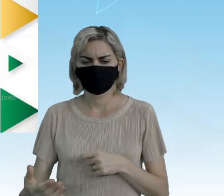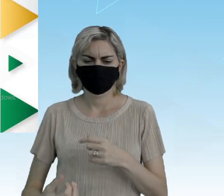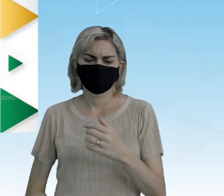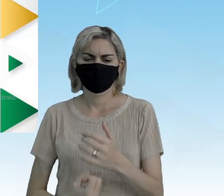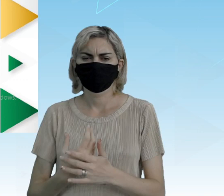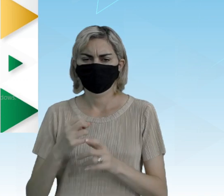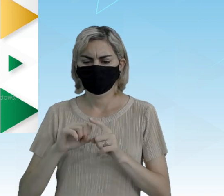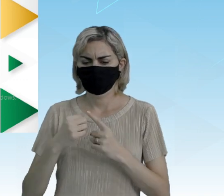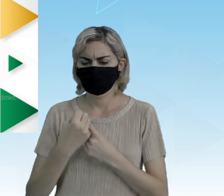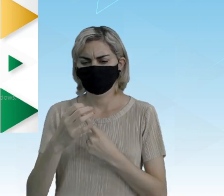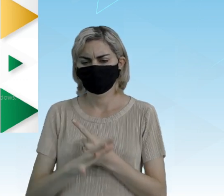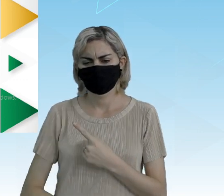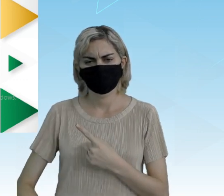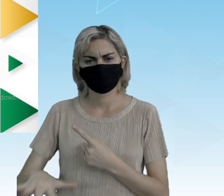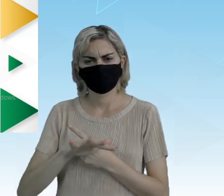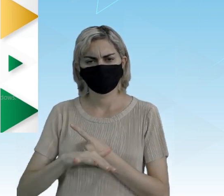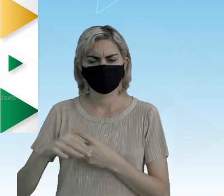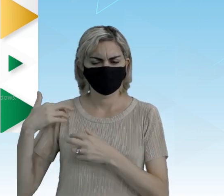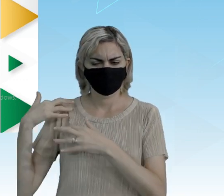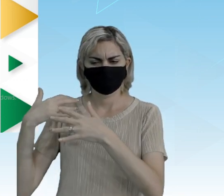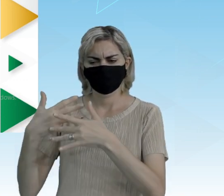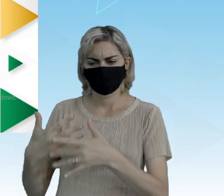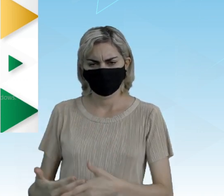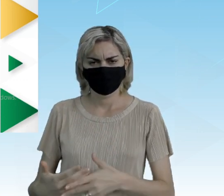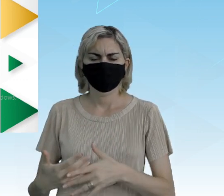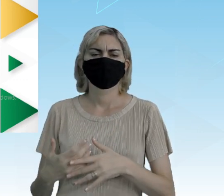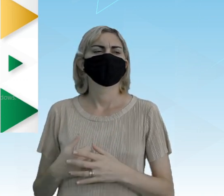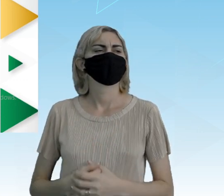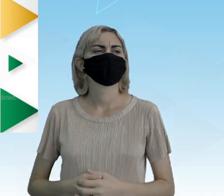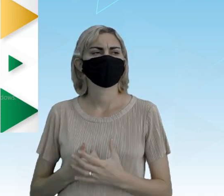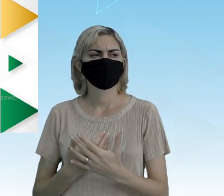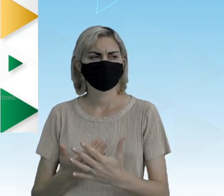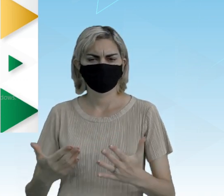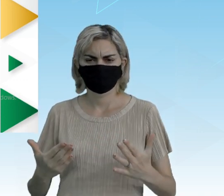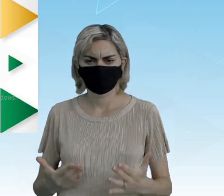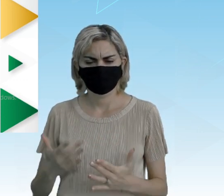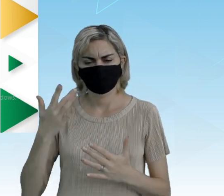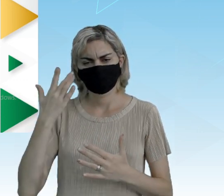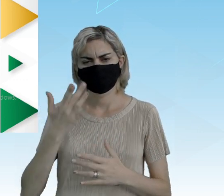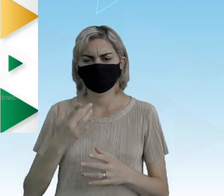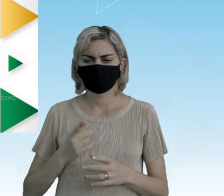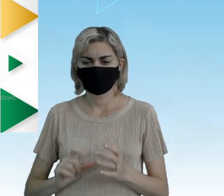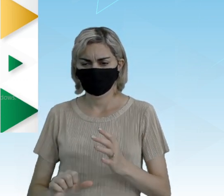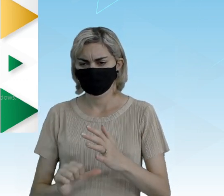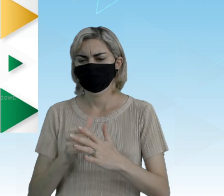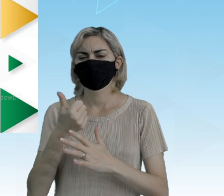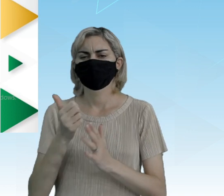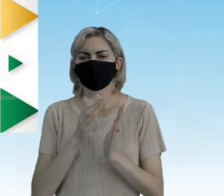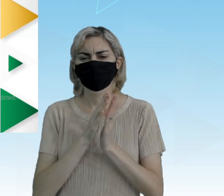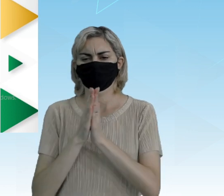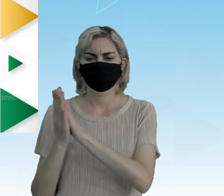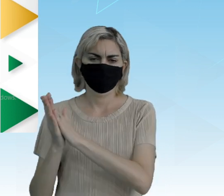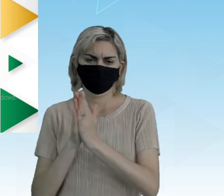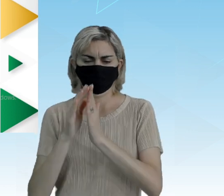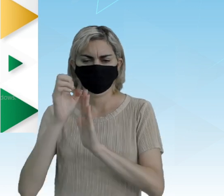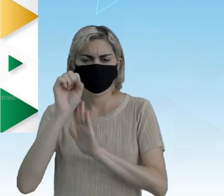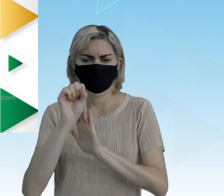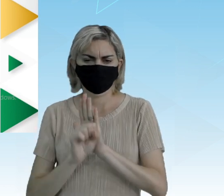na sociedade desde as épocas mais remotas. Há achado das primeiras bonecas no